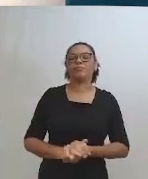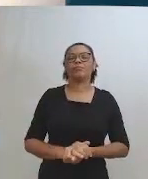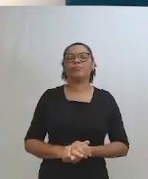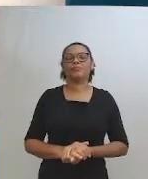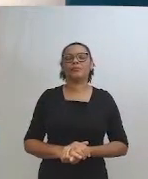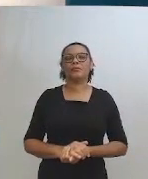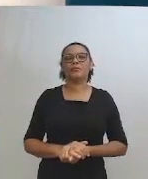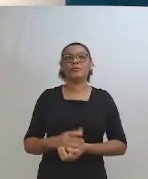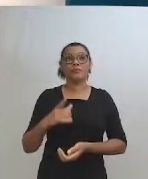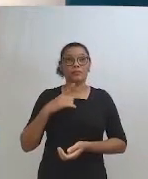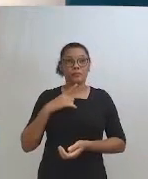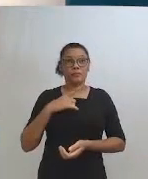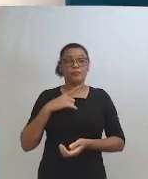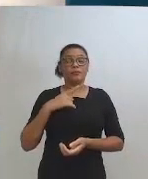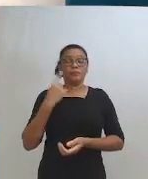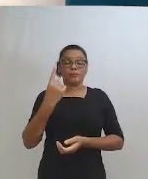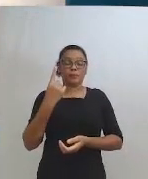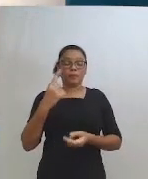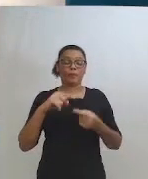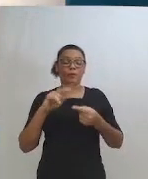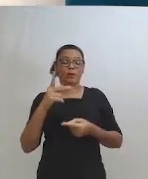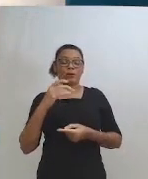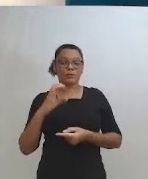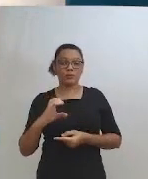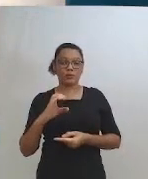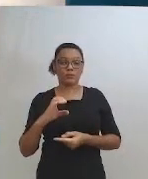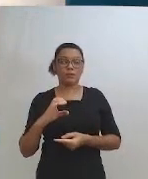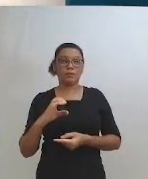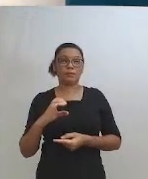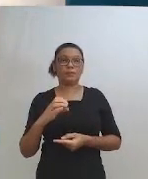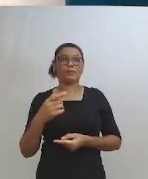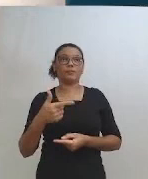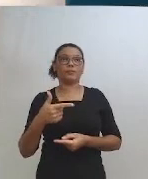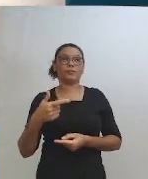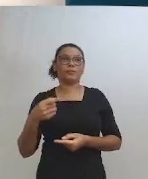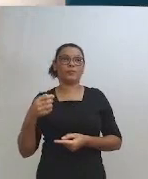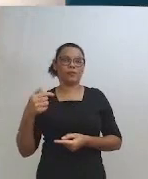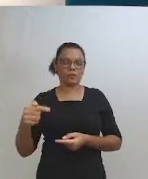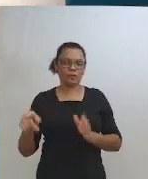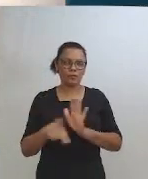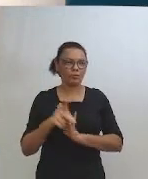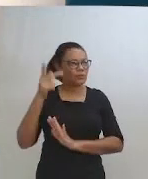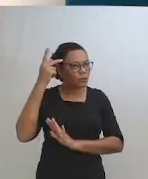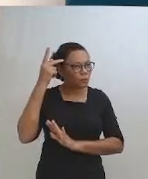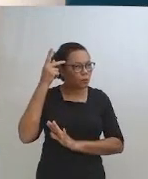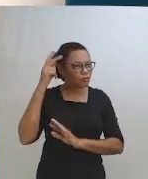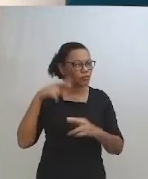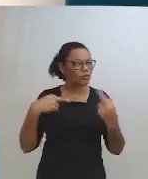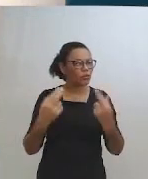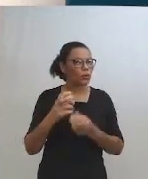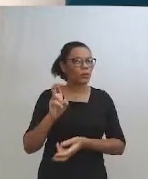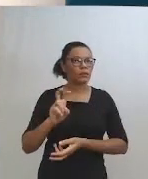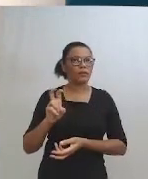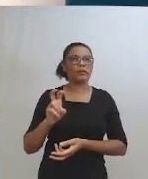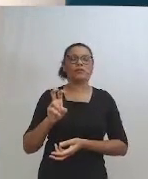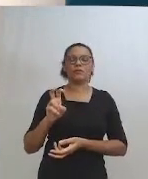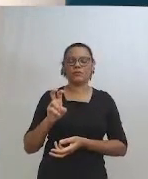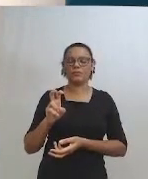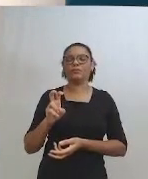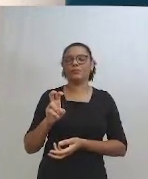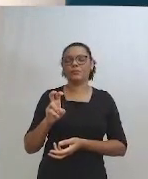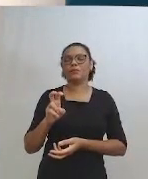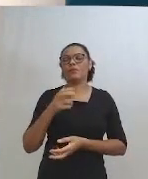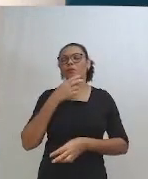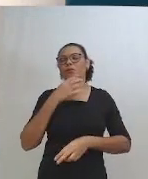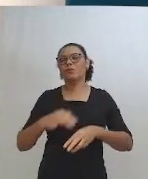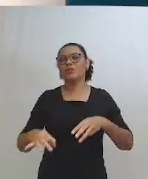trago o precedente, o HC 13.207 de São Paulo, da quinta turma, de relatoria do ministro Gilson Dippe, onde foi aplicado o